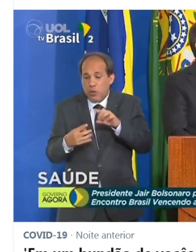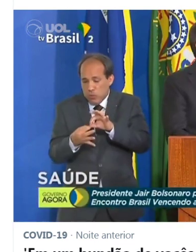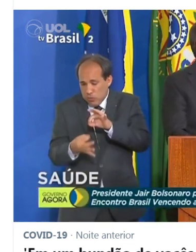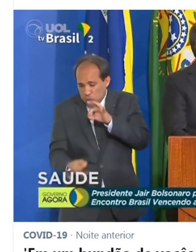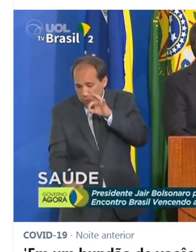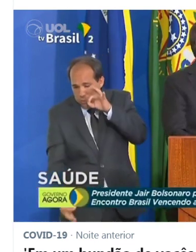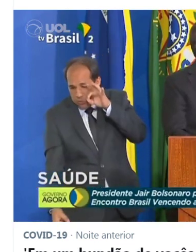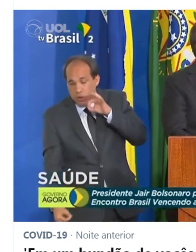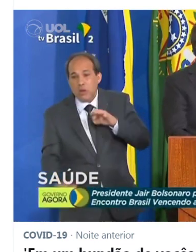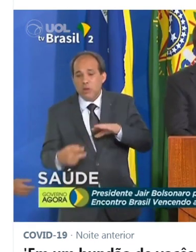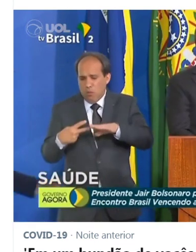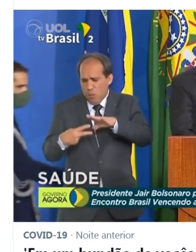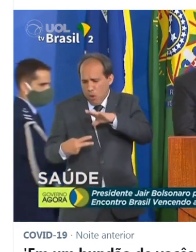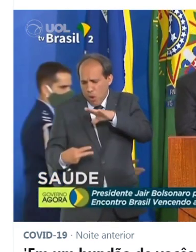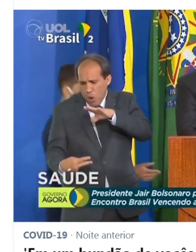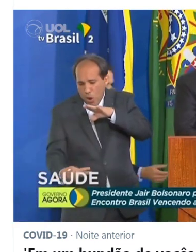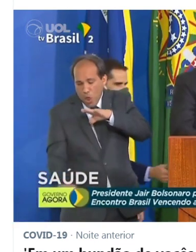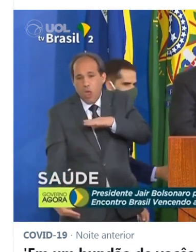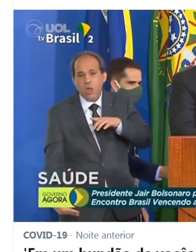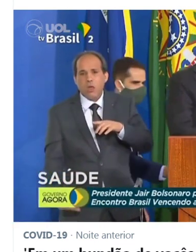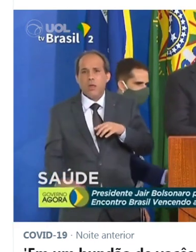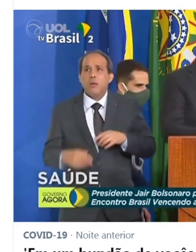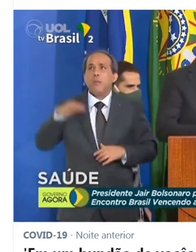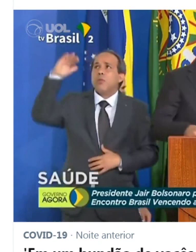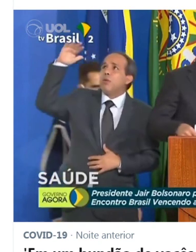jovem aspirante do Exército Brasileiro,